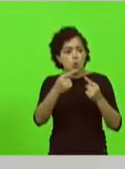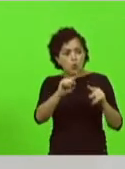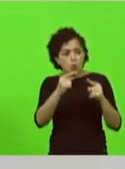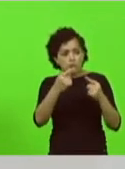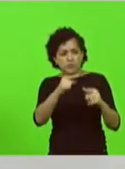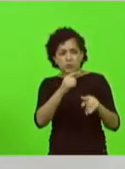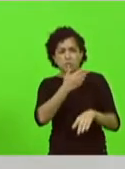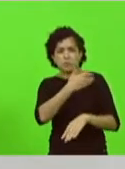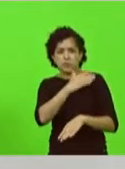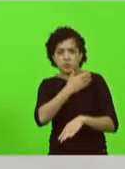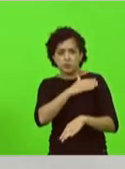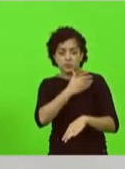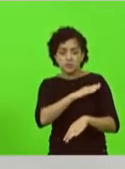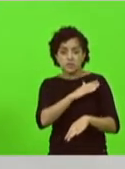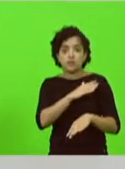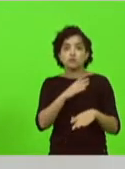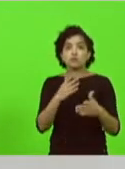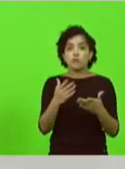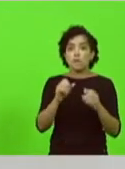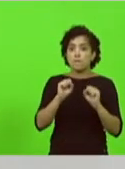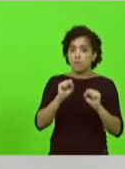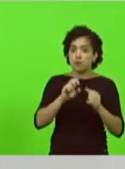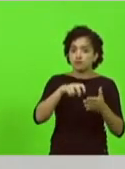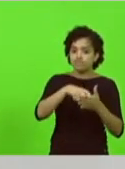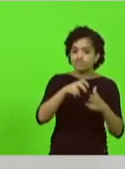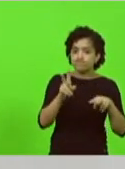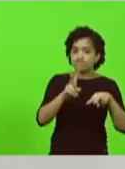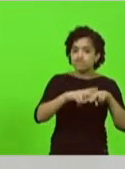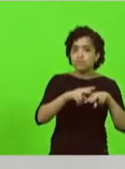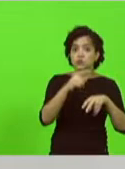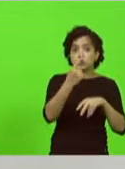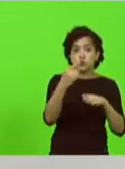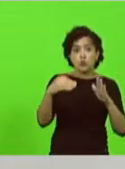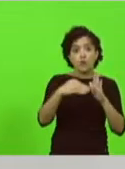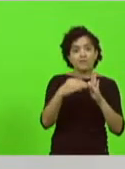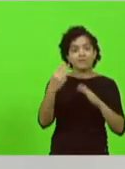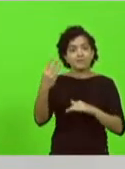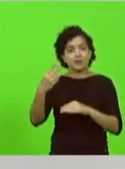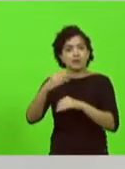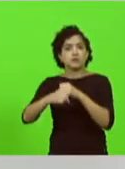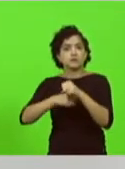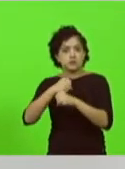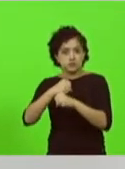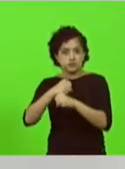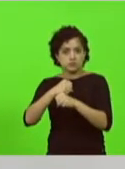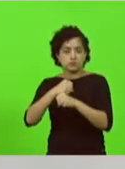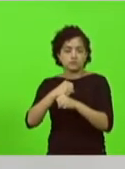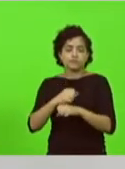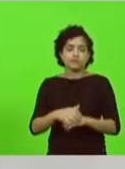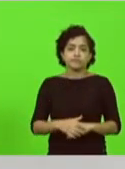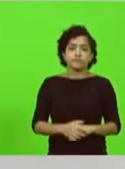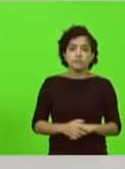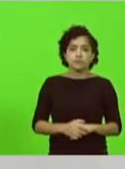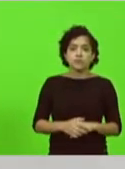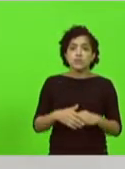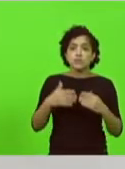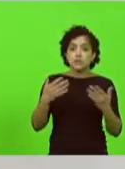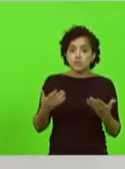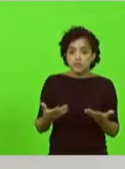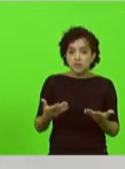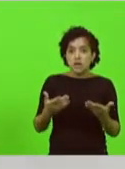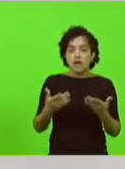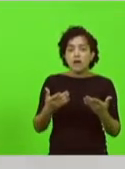com previsão de pena de reclusão de 1 a 3 anos, mais multa. A internet não